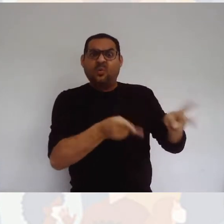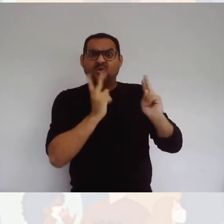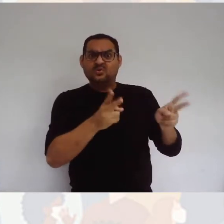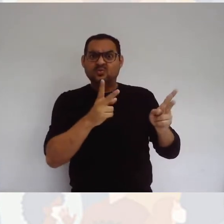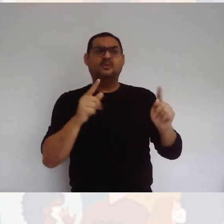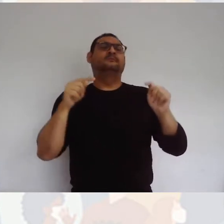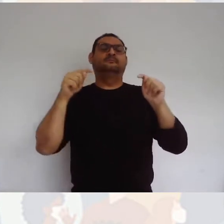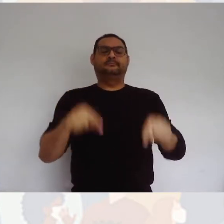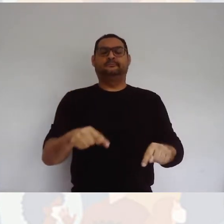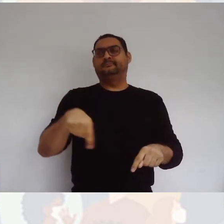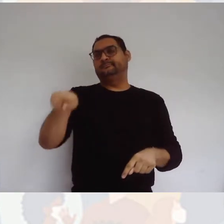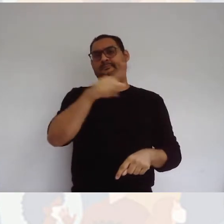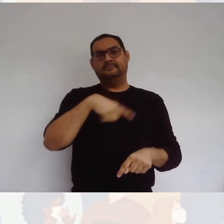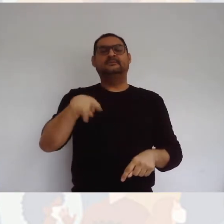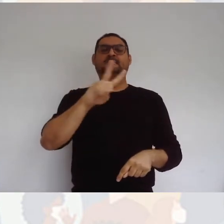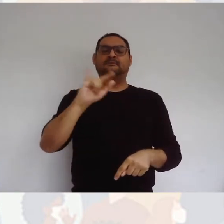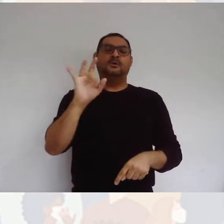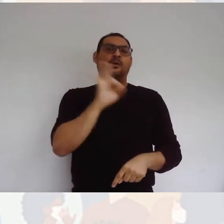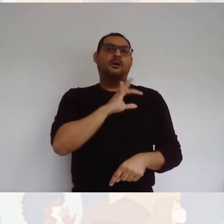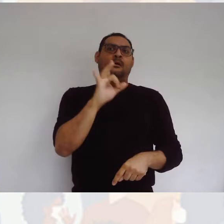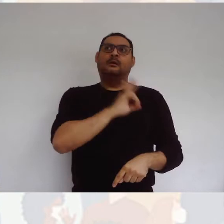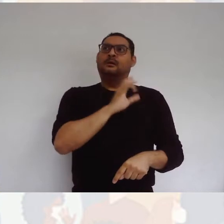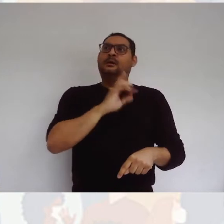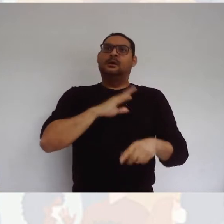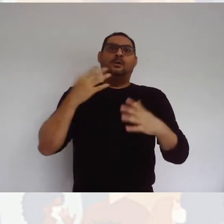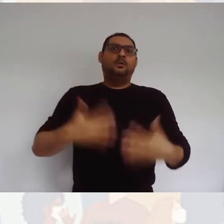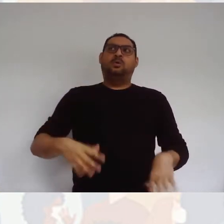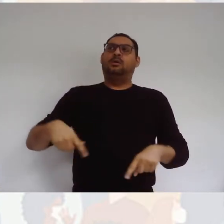bastante tenebrosa, né?